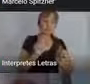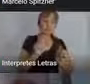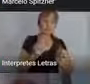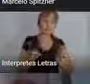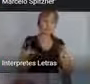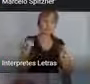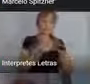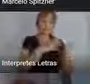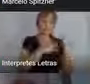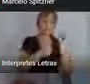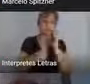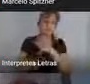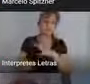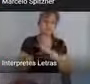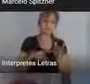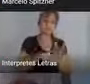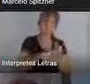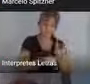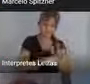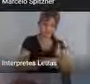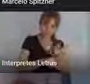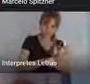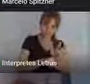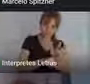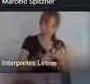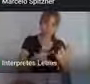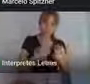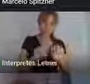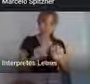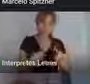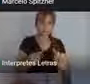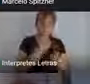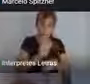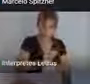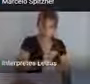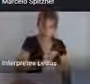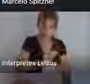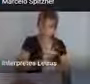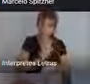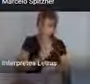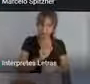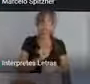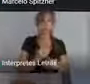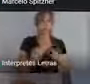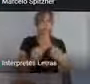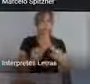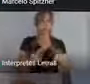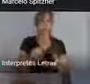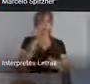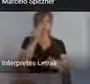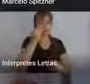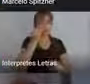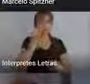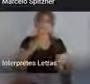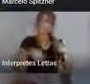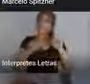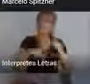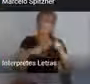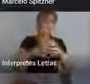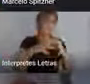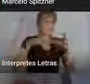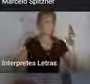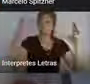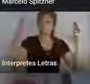né, mas isso não para o movimento da variação. A variação linguística, ela é implacável,